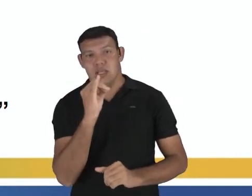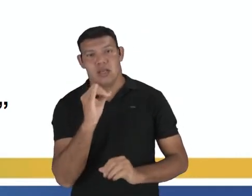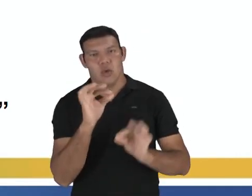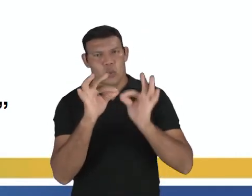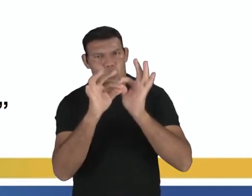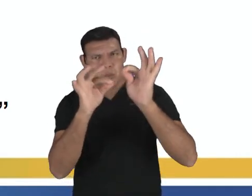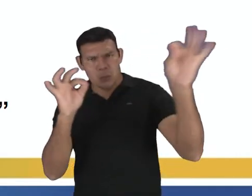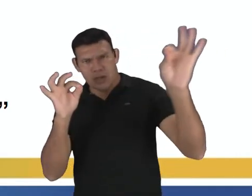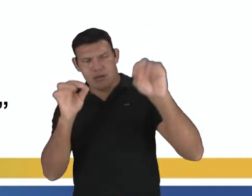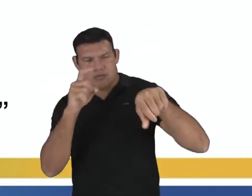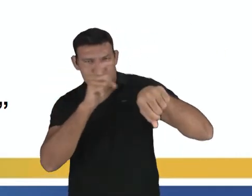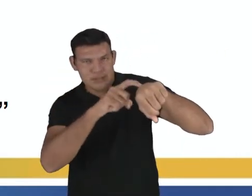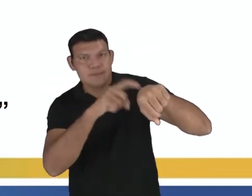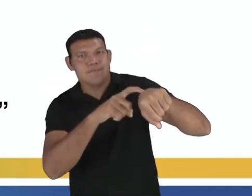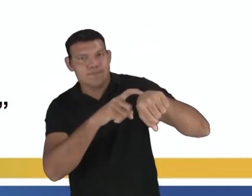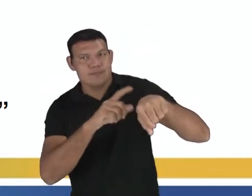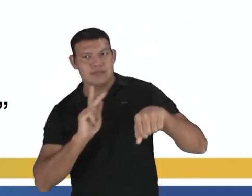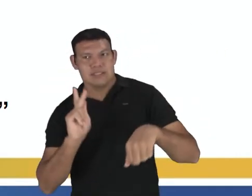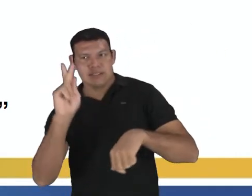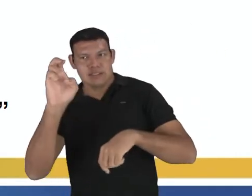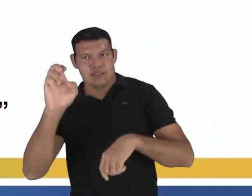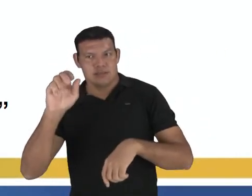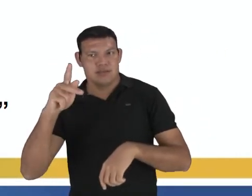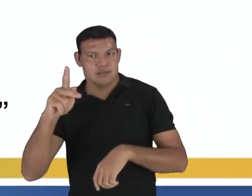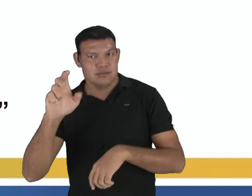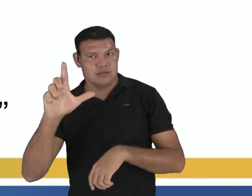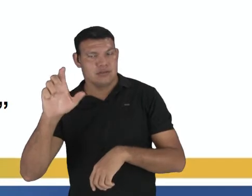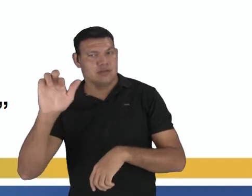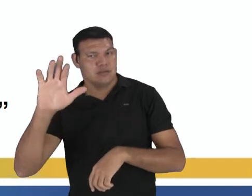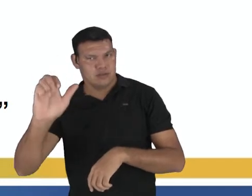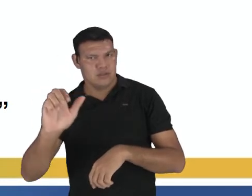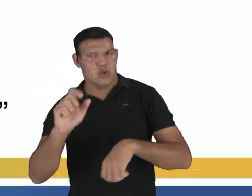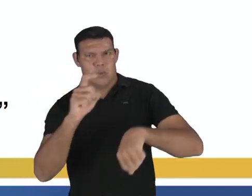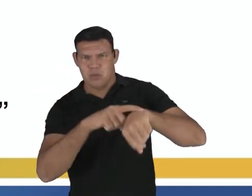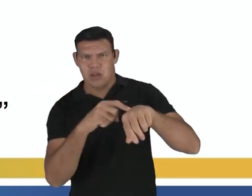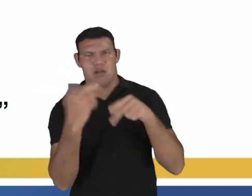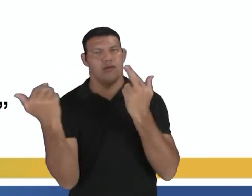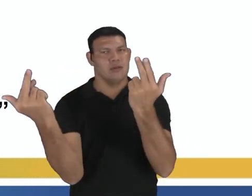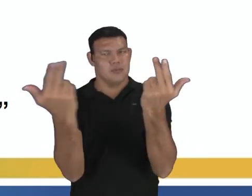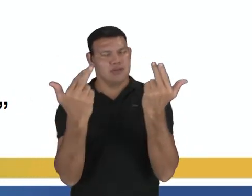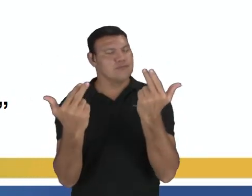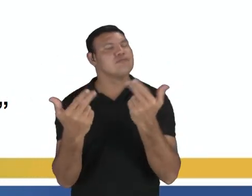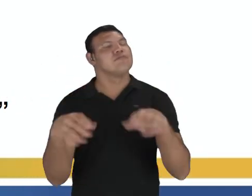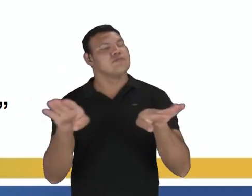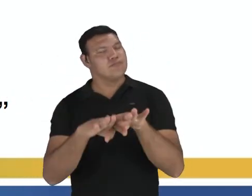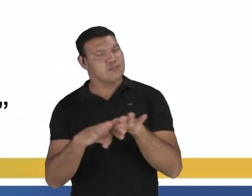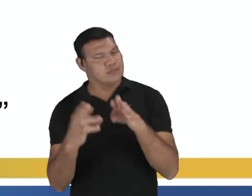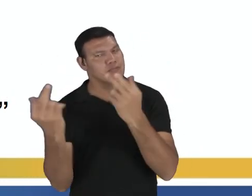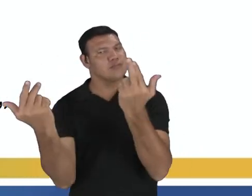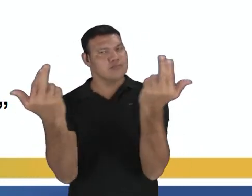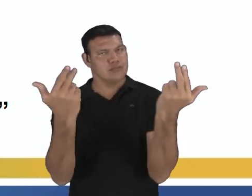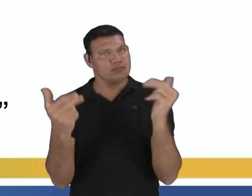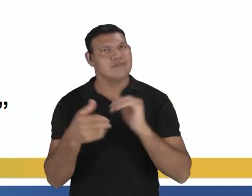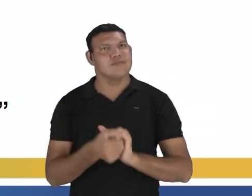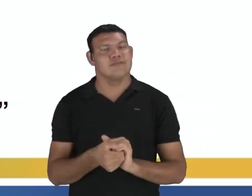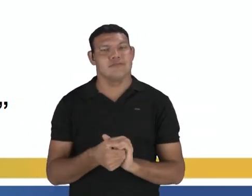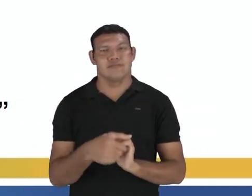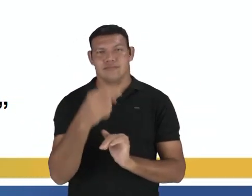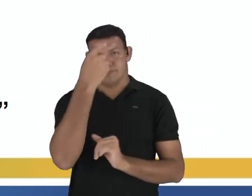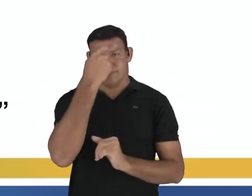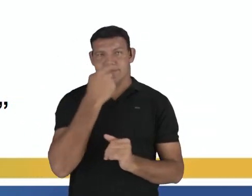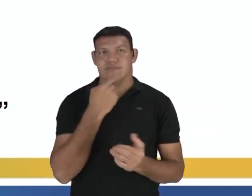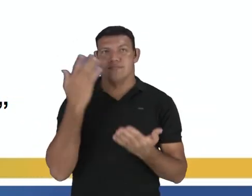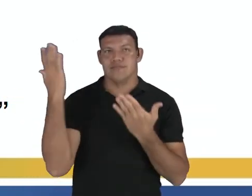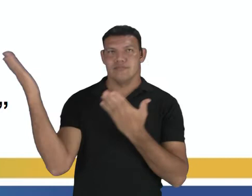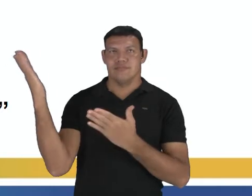trajetória e medir o mesmo tempo, o Kepler vai dizer que, então, como o tempo é o mesmo, essa área que ele vai percorrer é o mesmo. E é como mostra